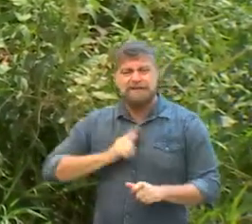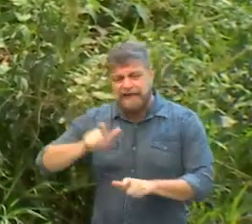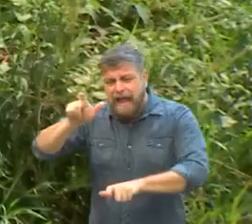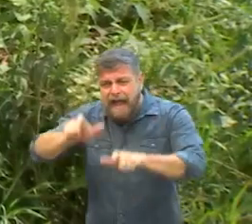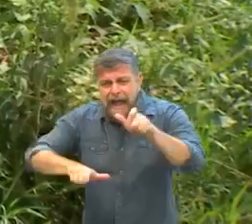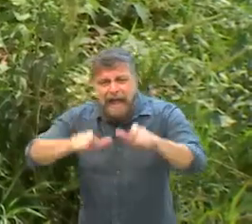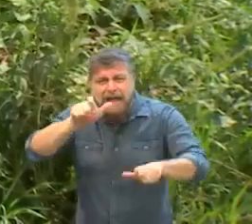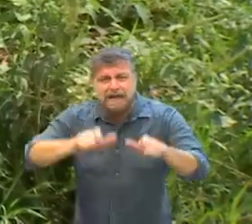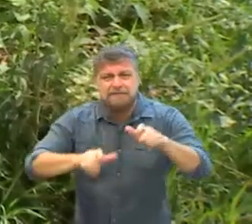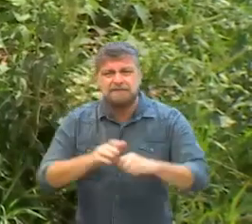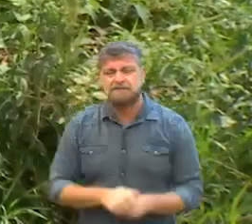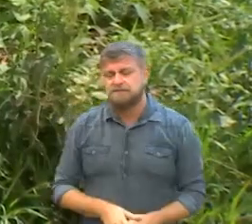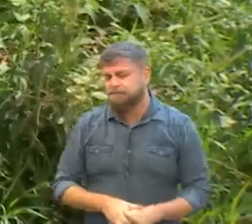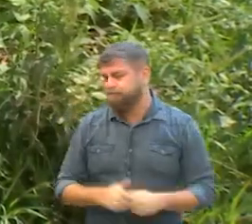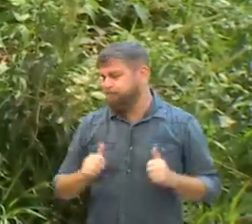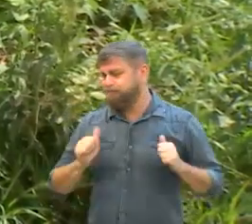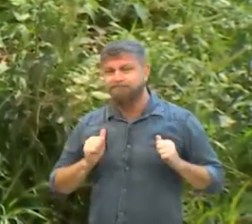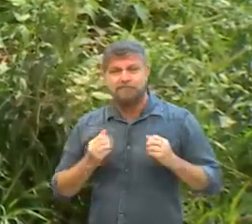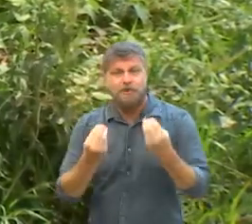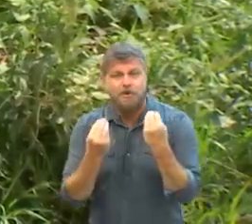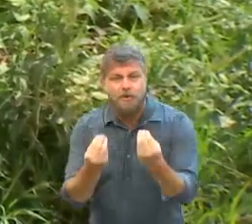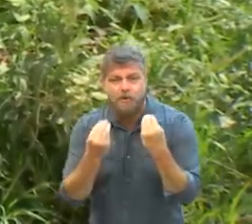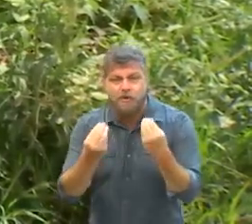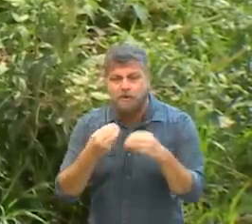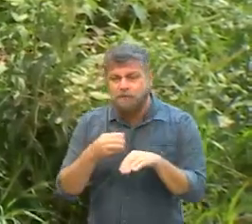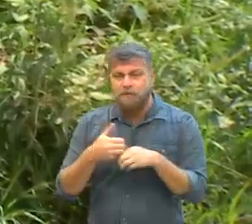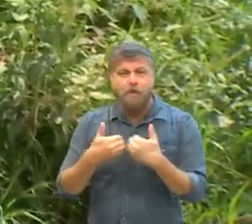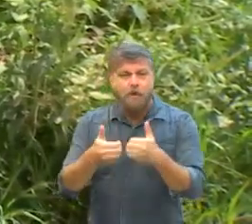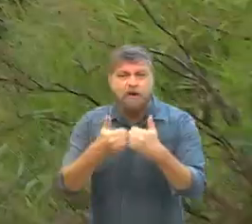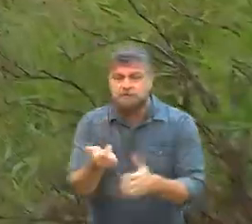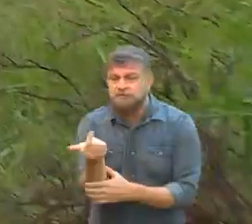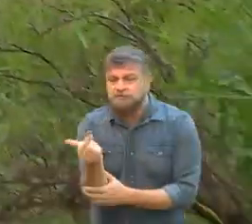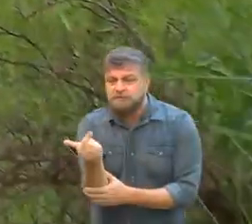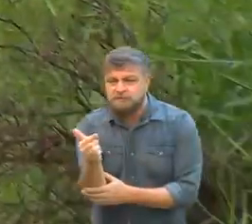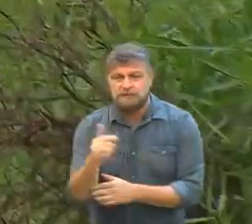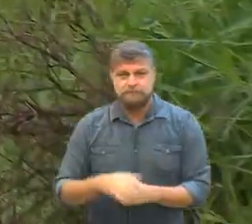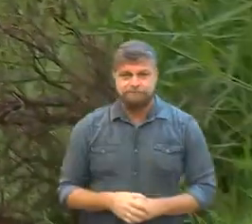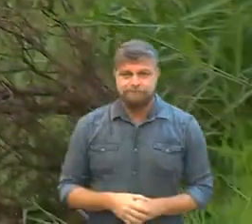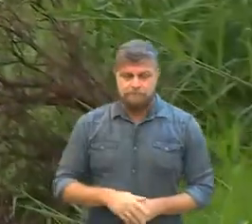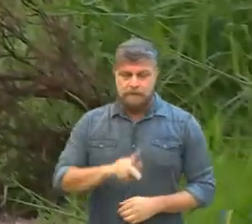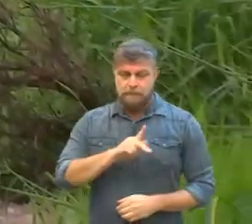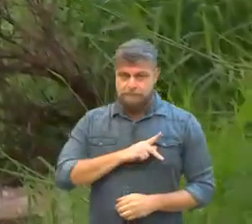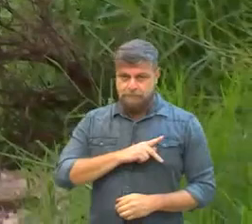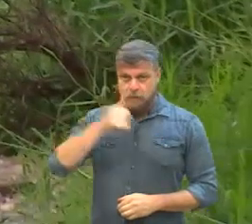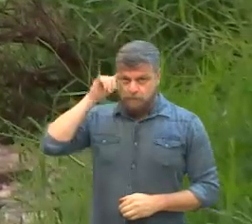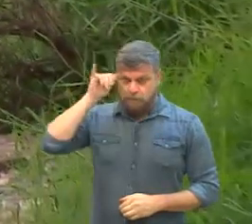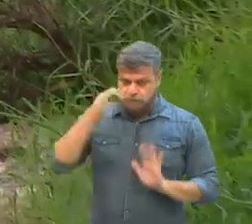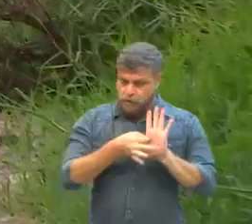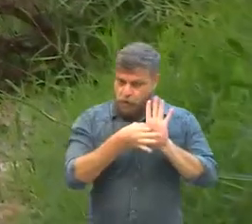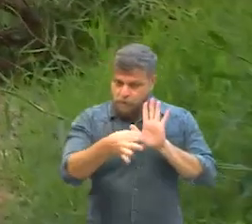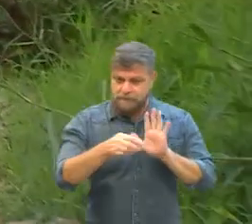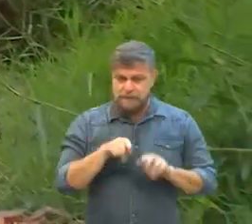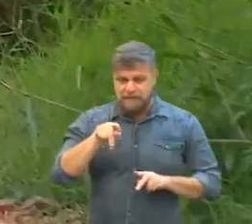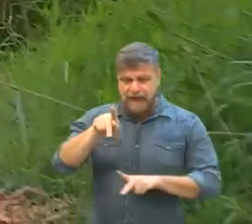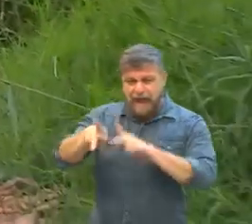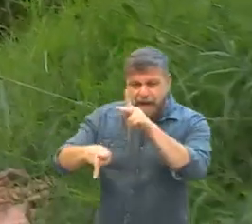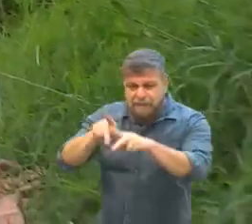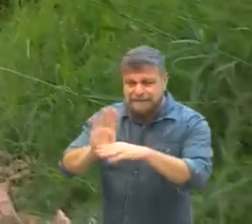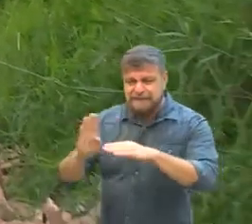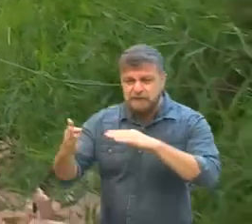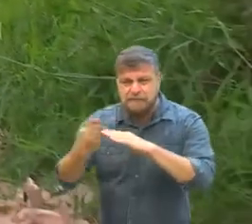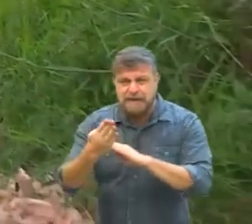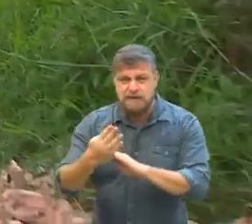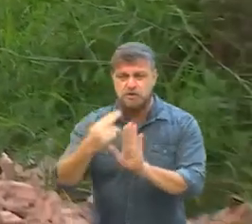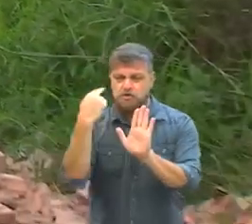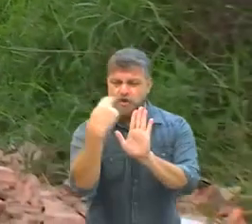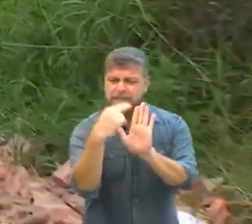muitos moradores ficassem na mão, sem mobilidade. Segundo o vereador, a própria comunidade do bairro